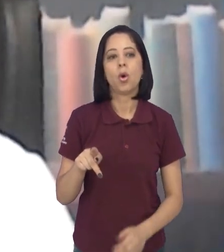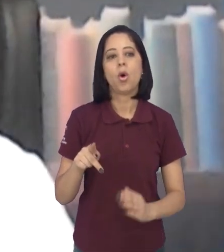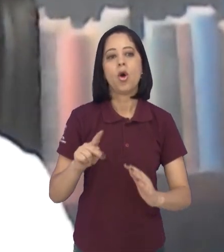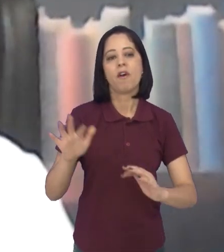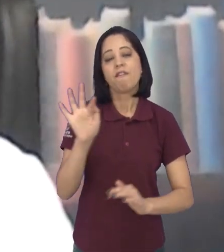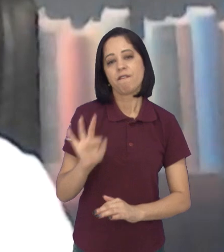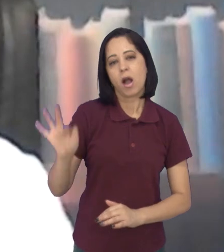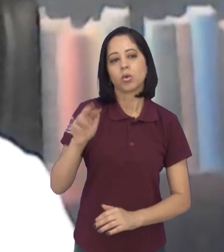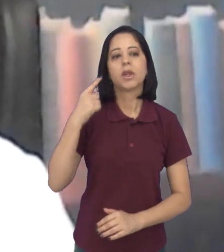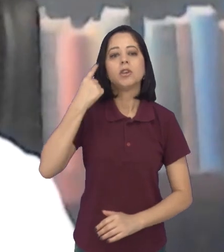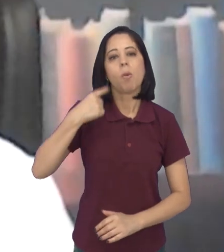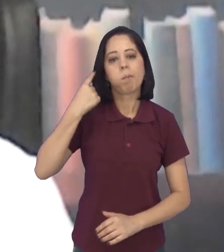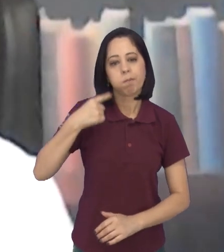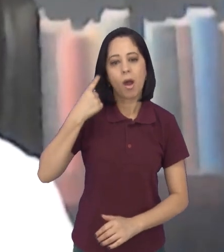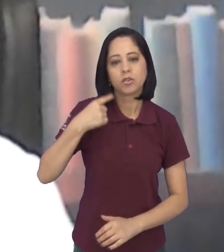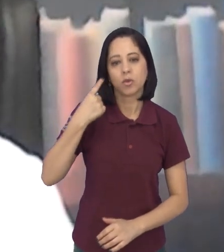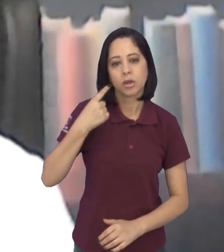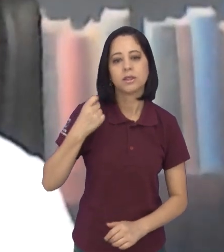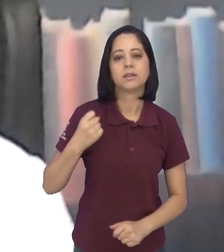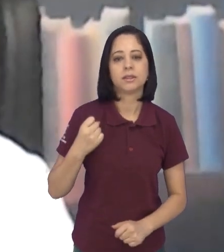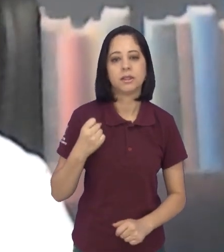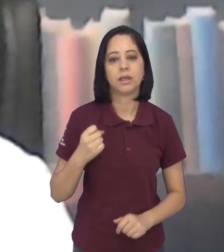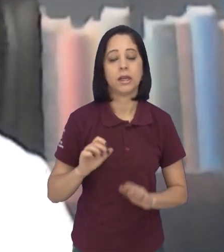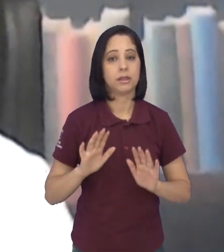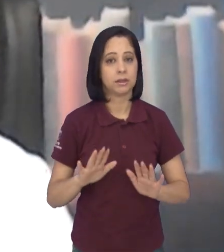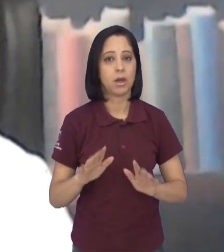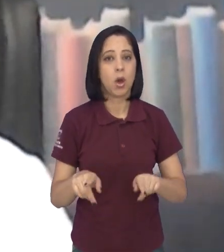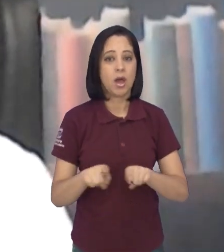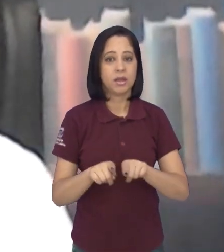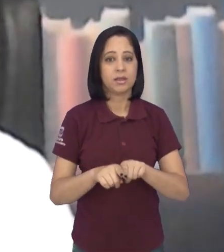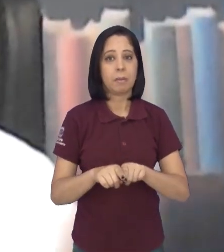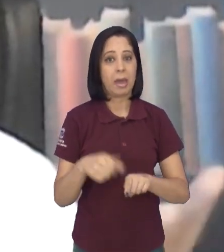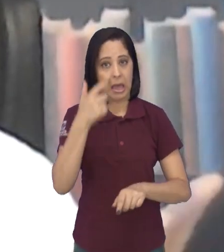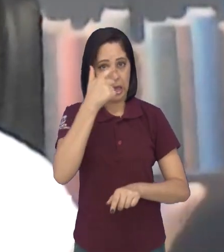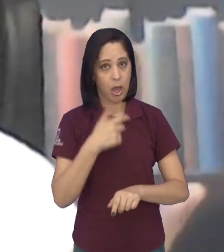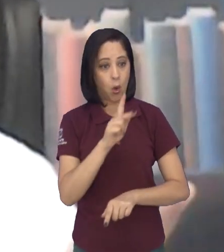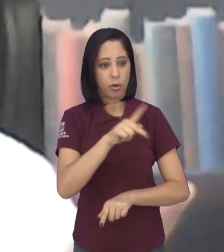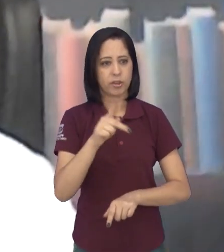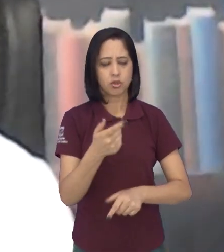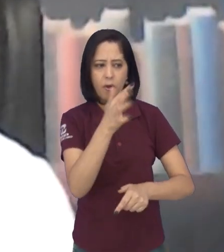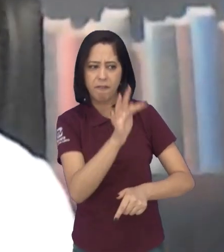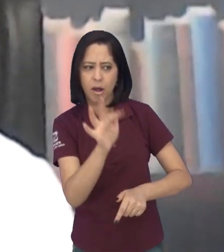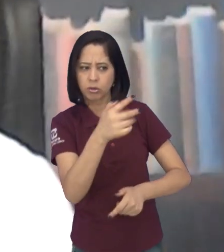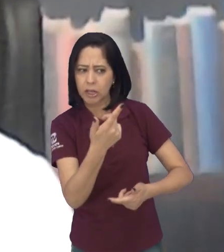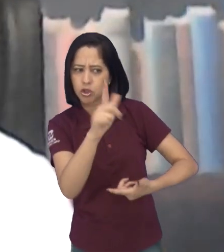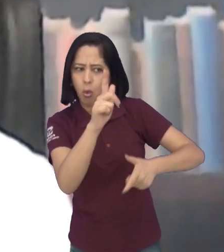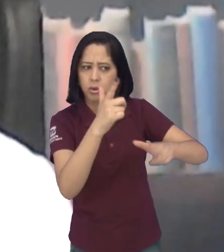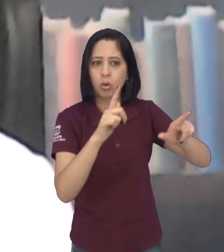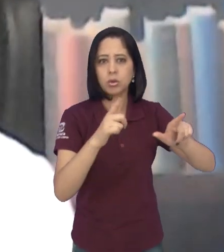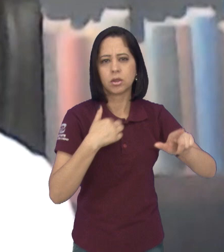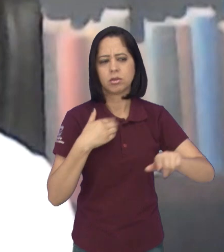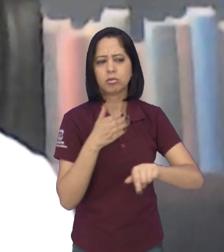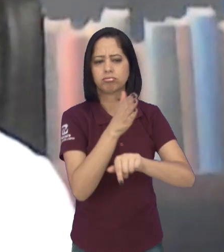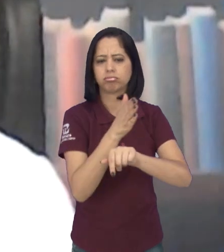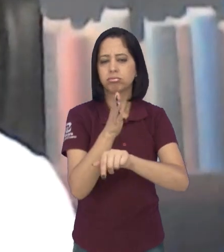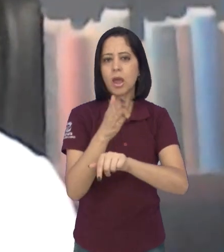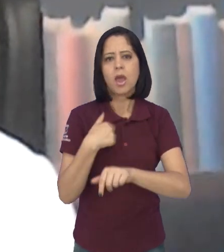de Proteção de Dados e Compliance, assim como em outras universidades. E eu vivo no dia a dia